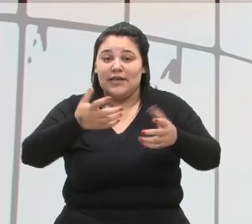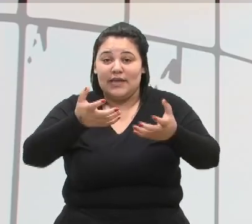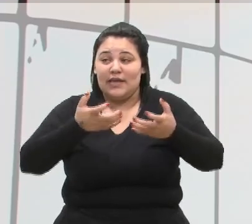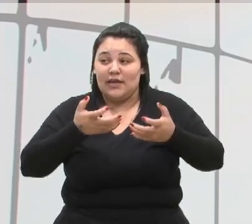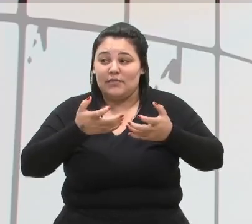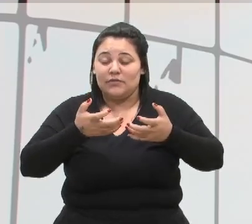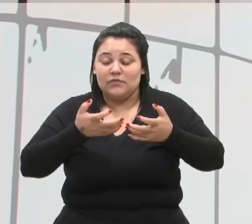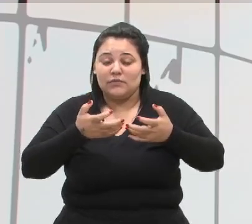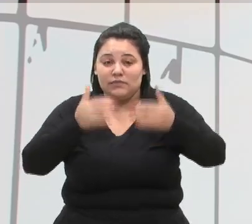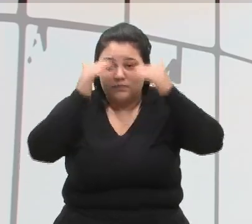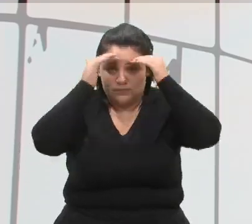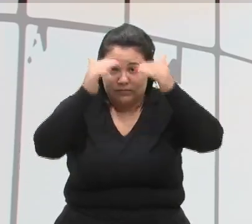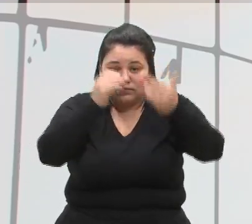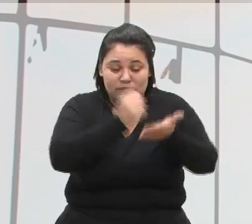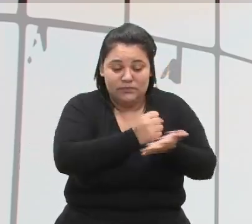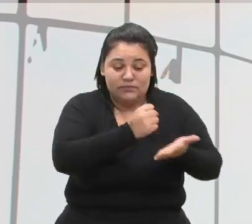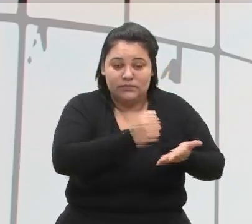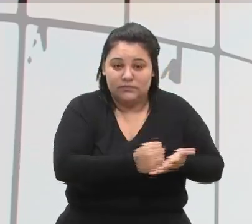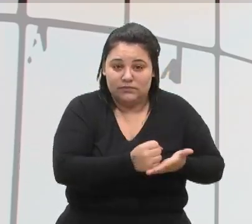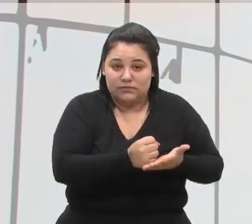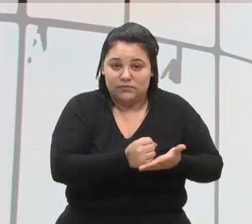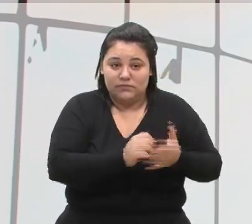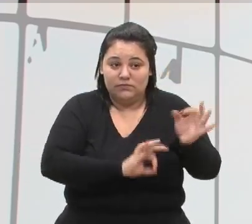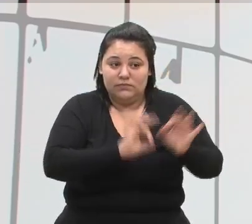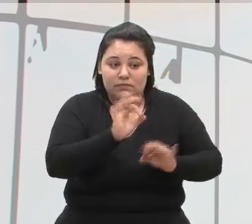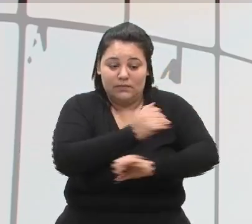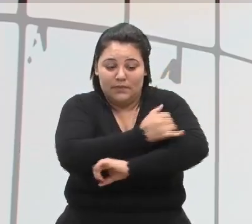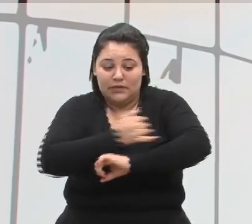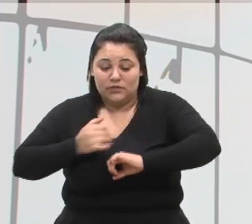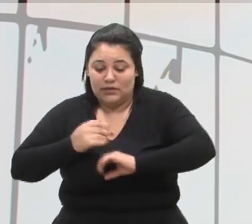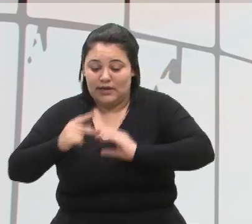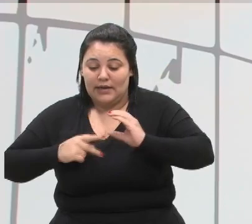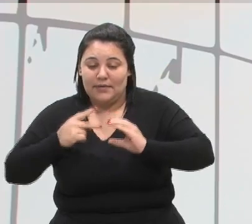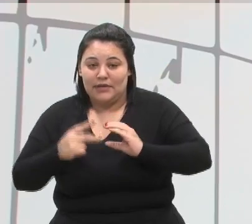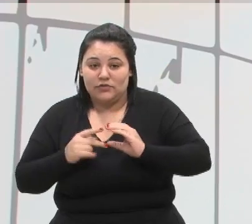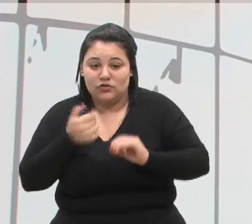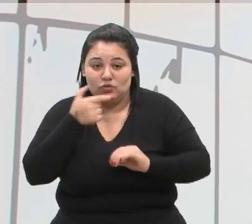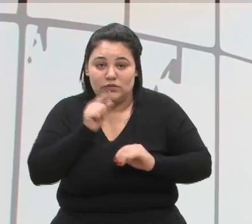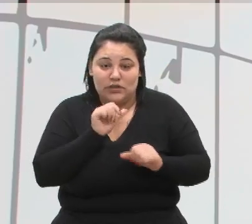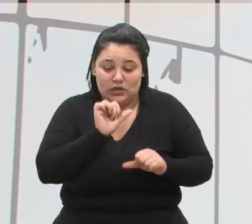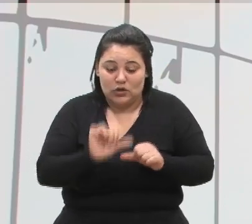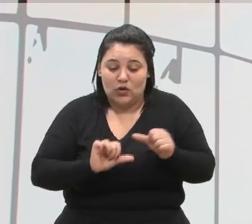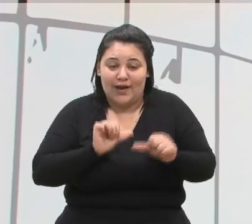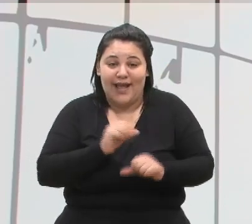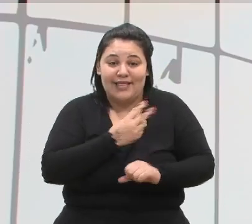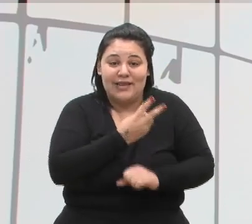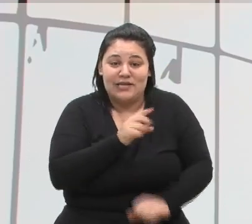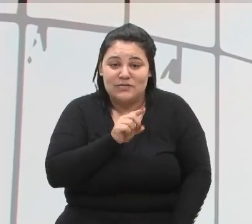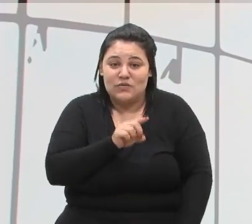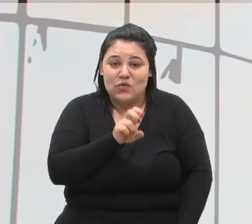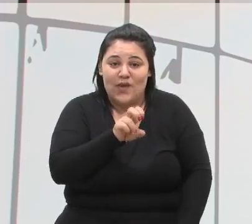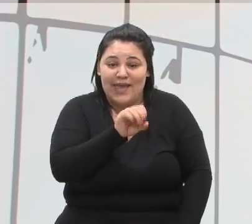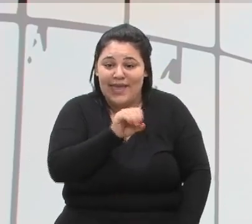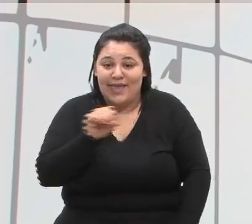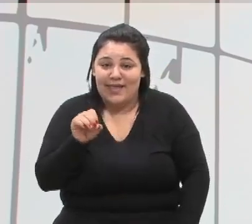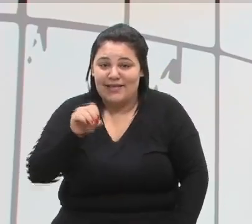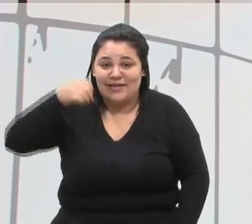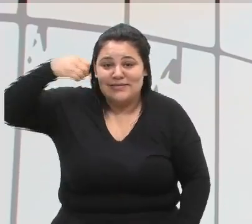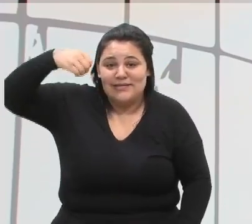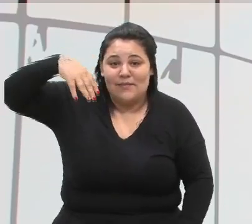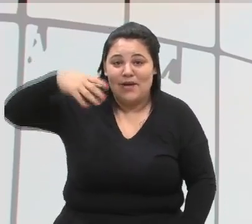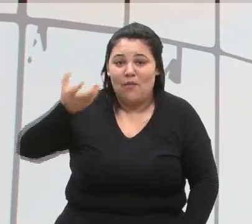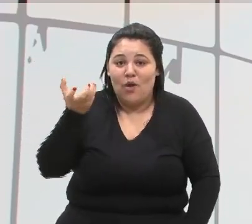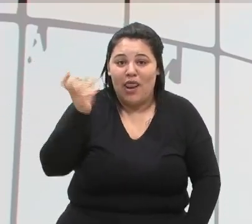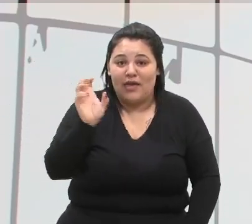o contrato, que sim, um projeto que passou nesta casa, de trocar em torno de 3.500 lâmpadas por LED